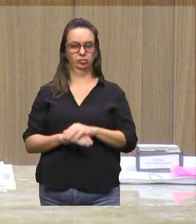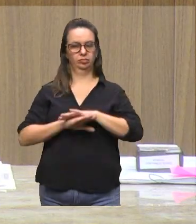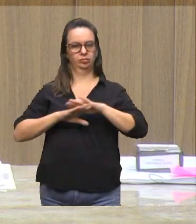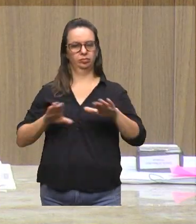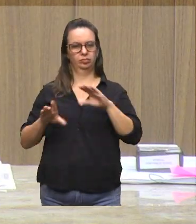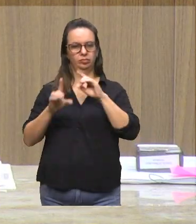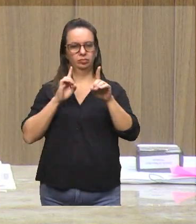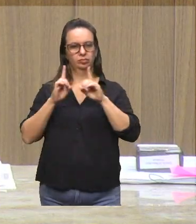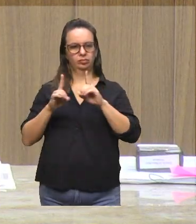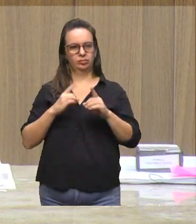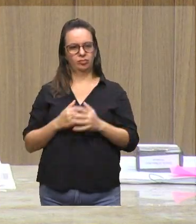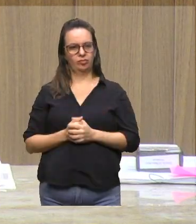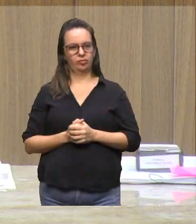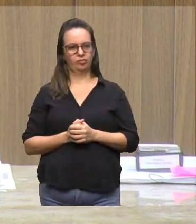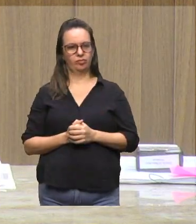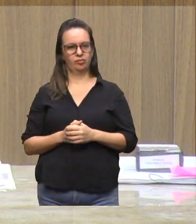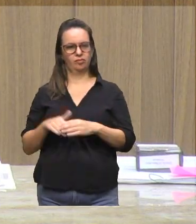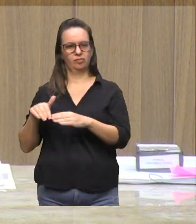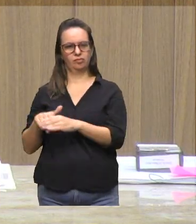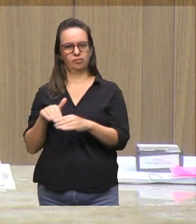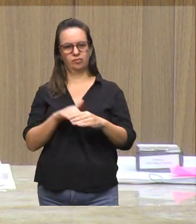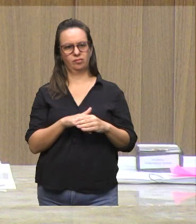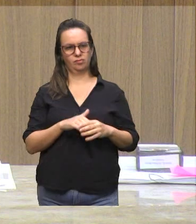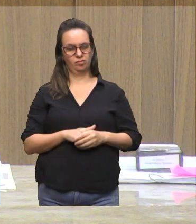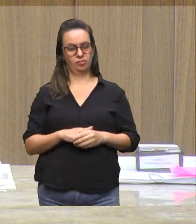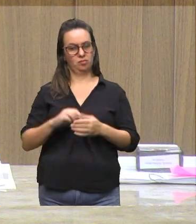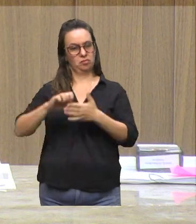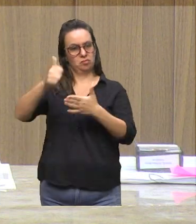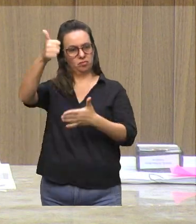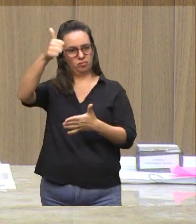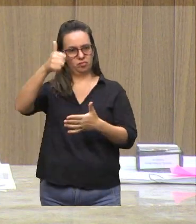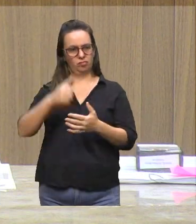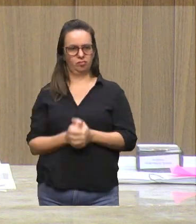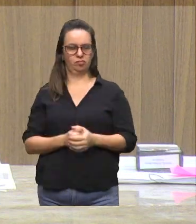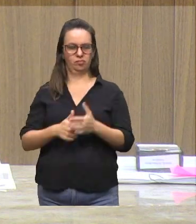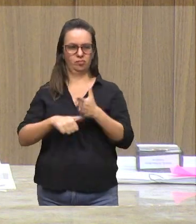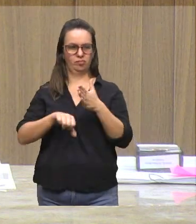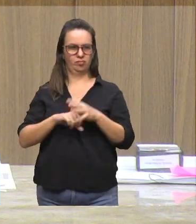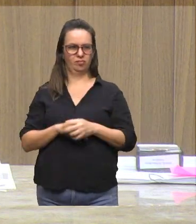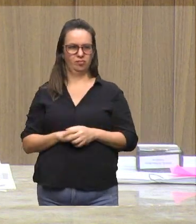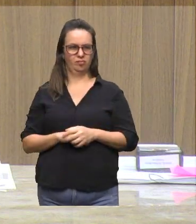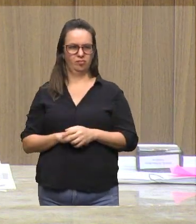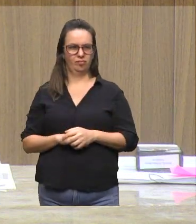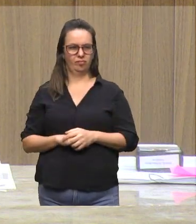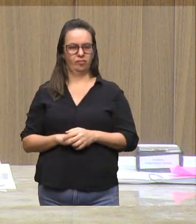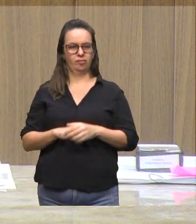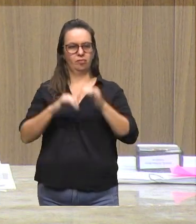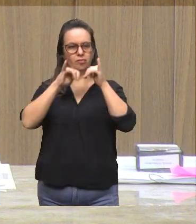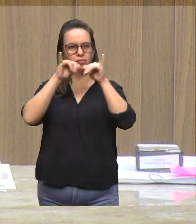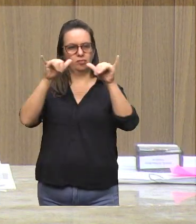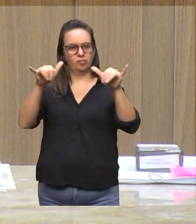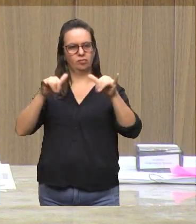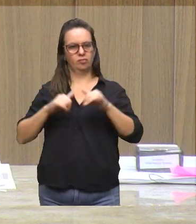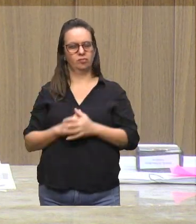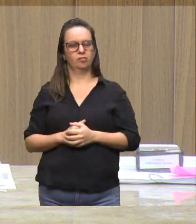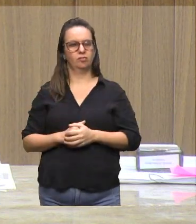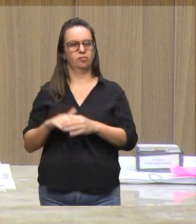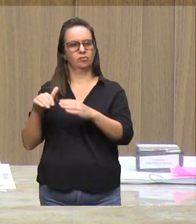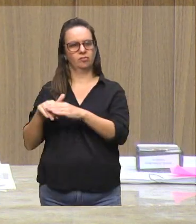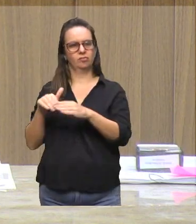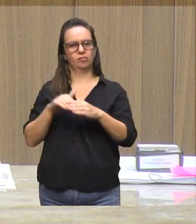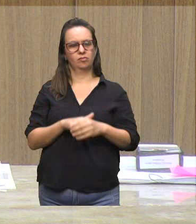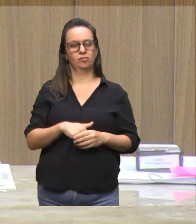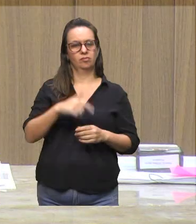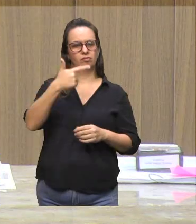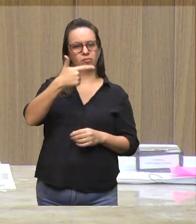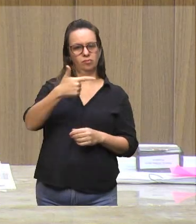Encerrada a discussão em votação em primeiro turno. Comunico que o quórum de votação dessa propositura é de